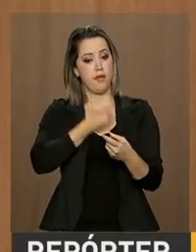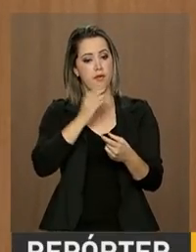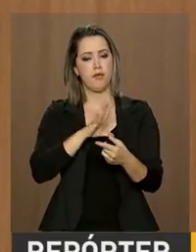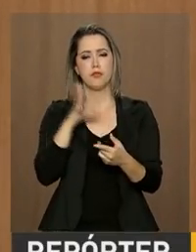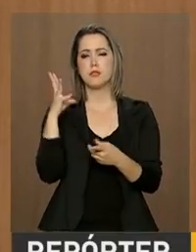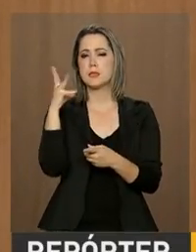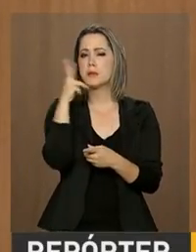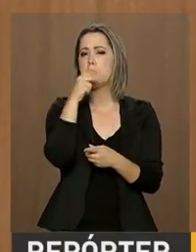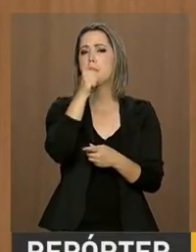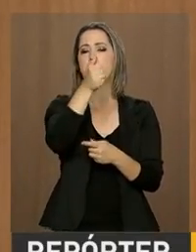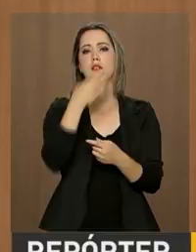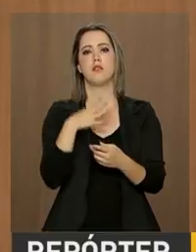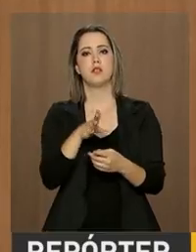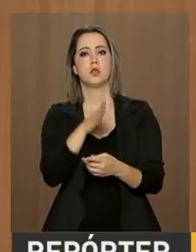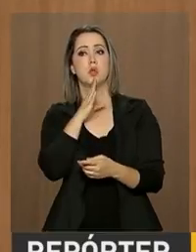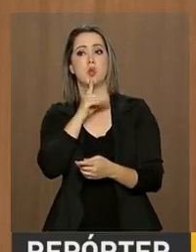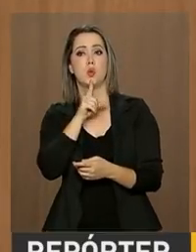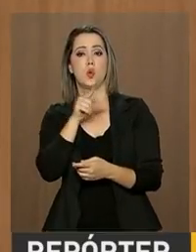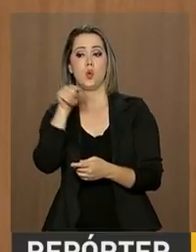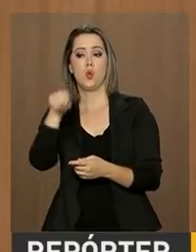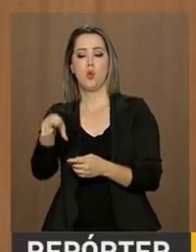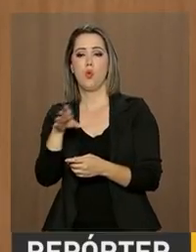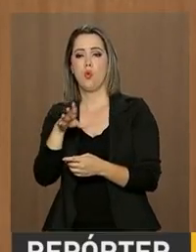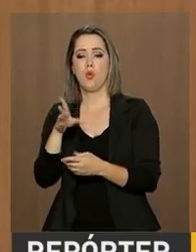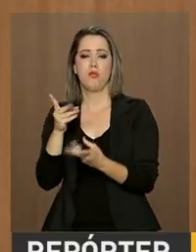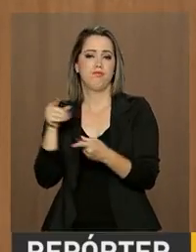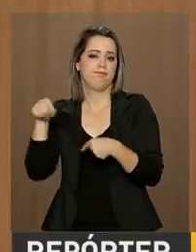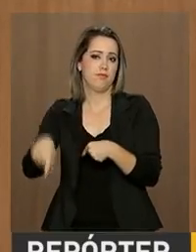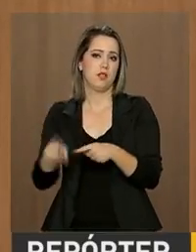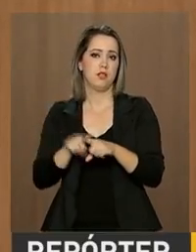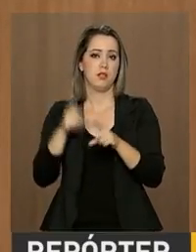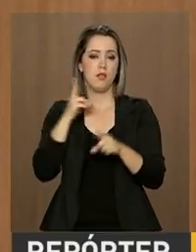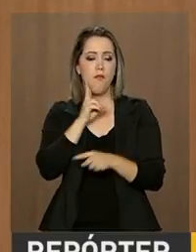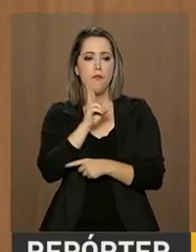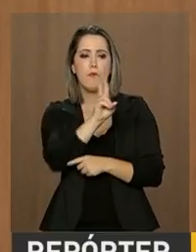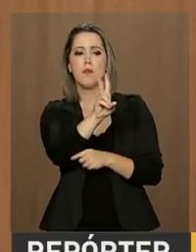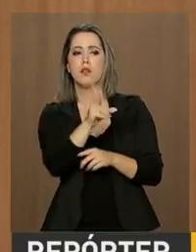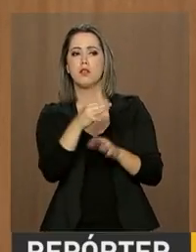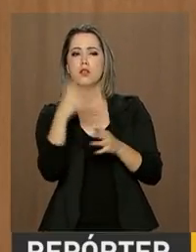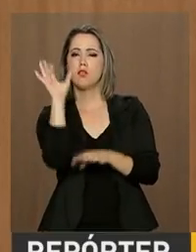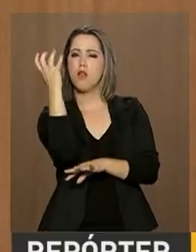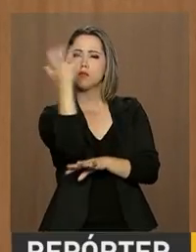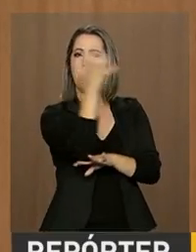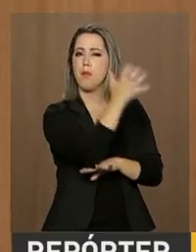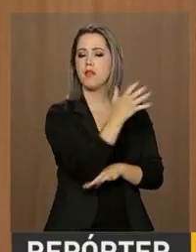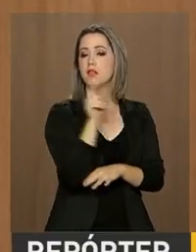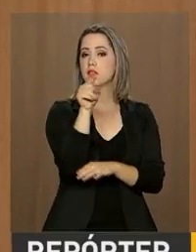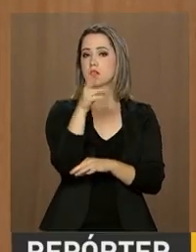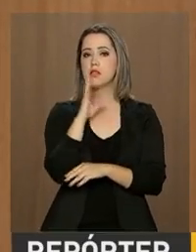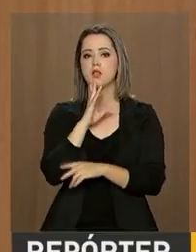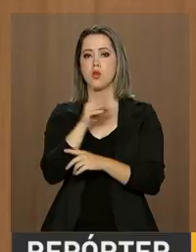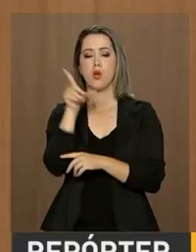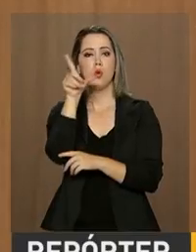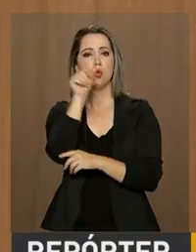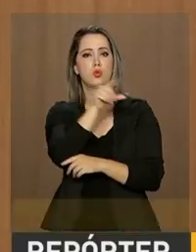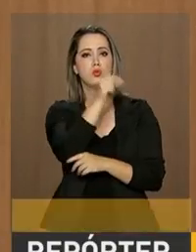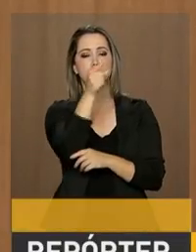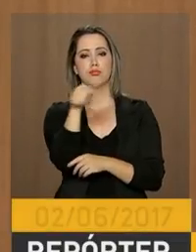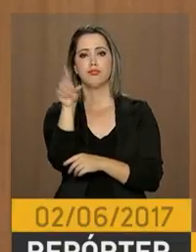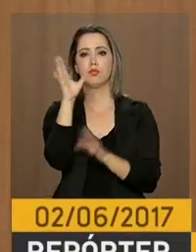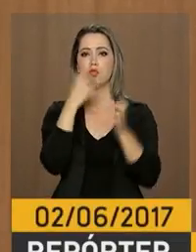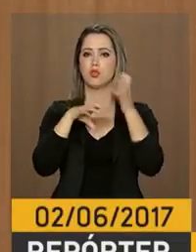que não encontre por cá sem que ainda vestir as palmeiras onde canta o